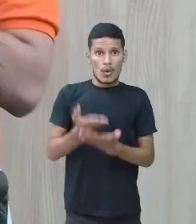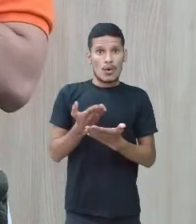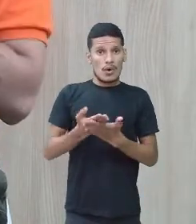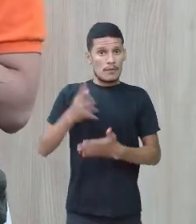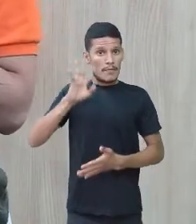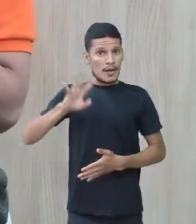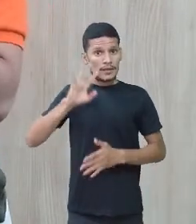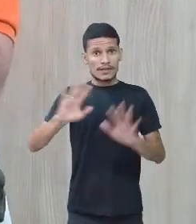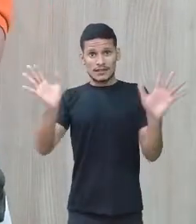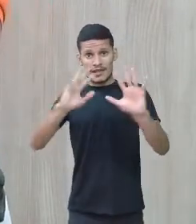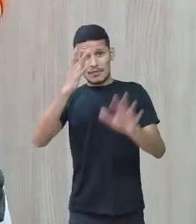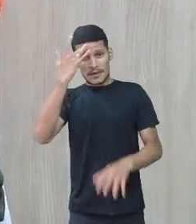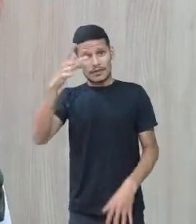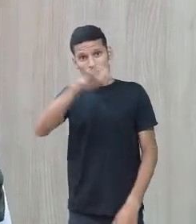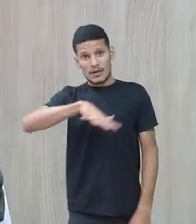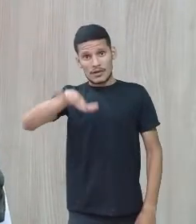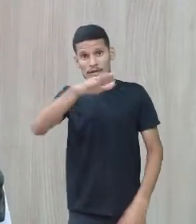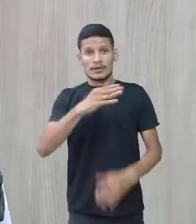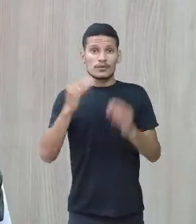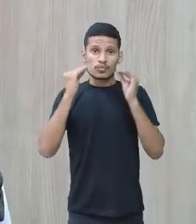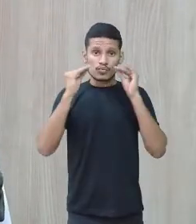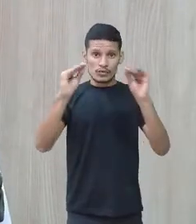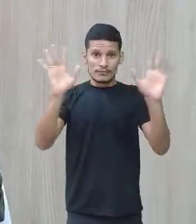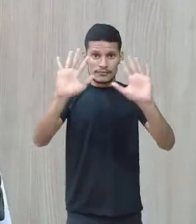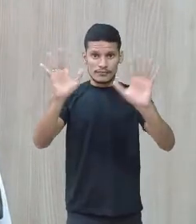Heleno. Tchau, pessoal.